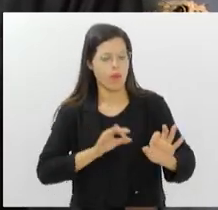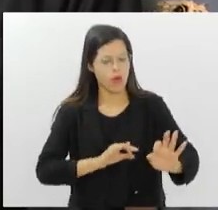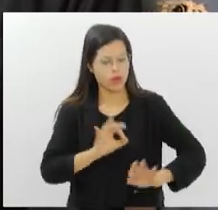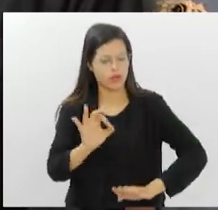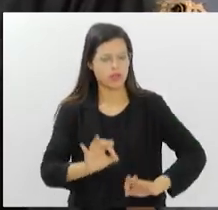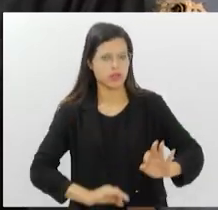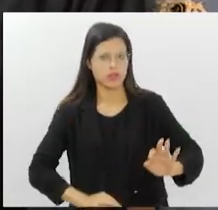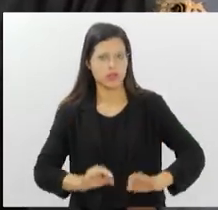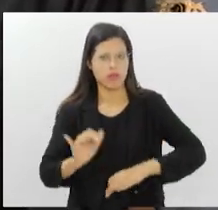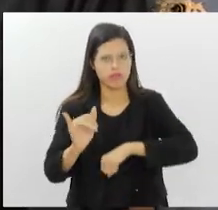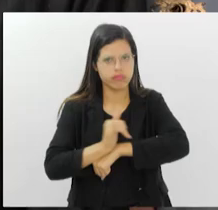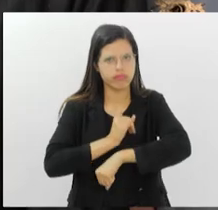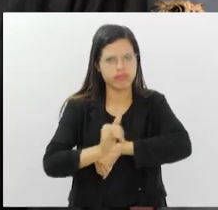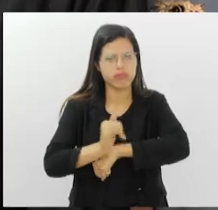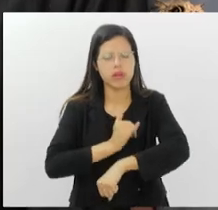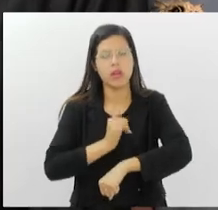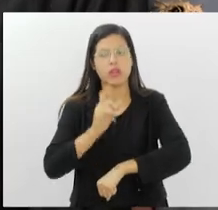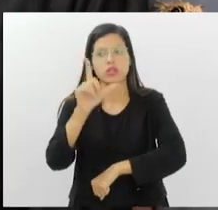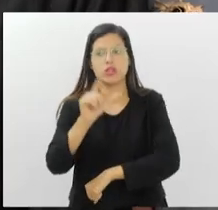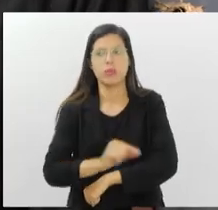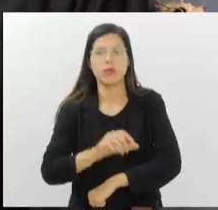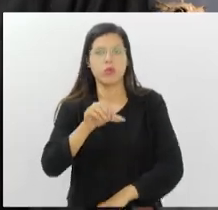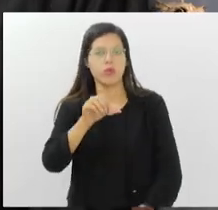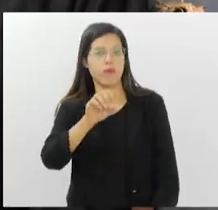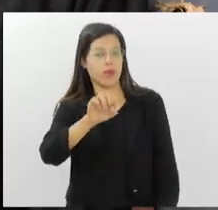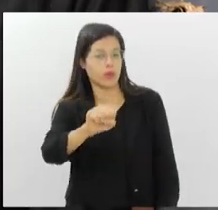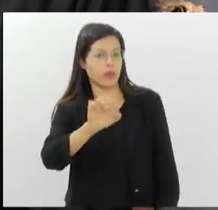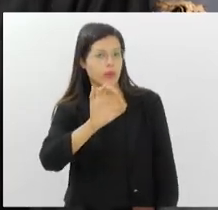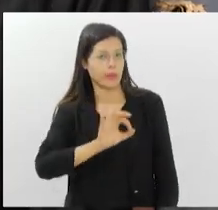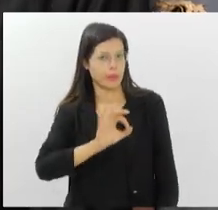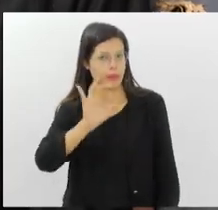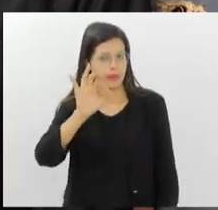E a gente diminuiu aí 98%